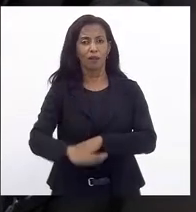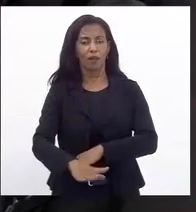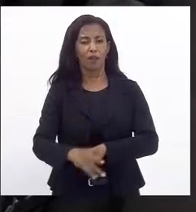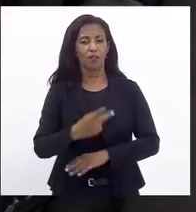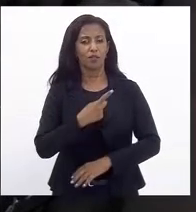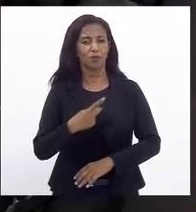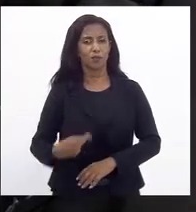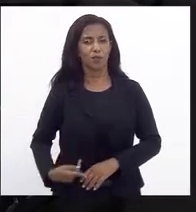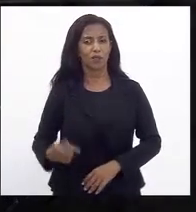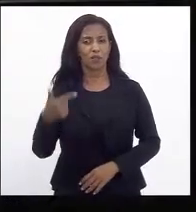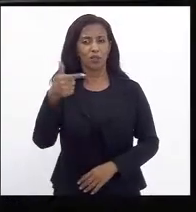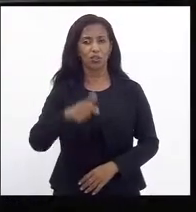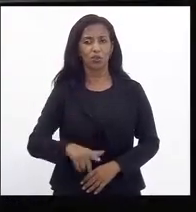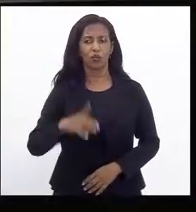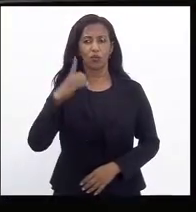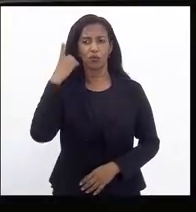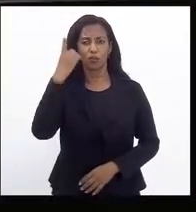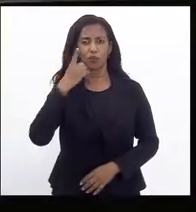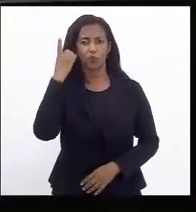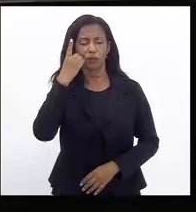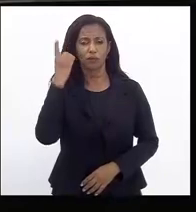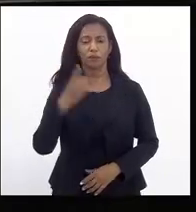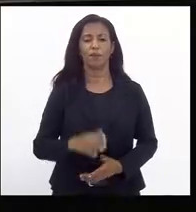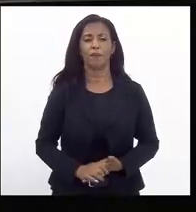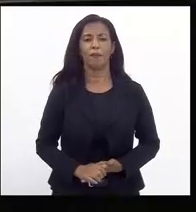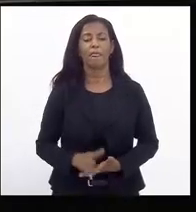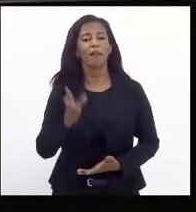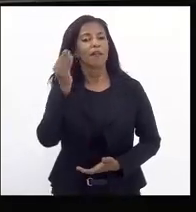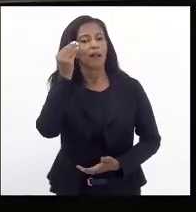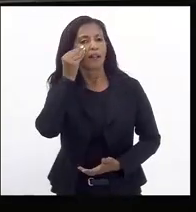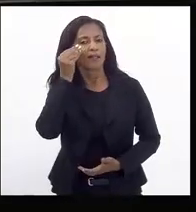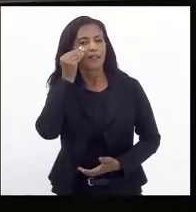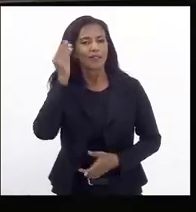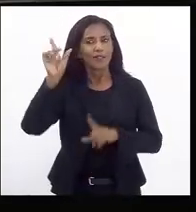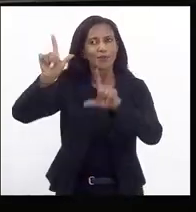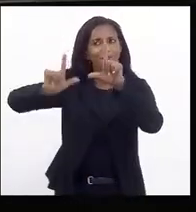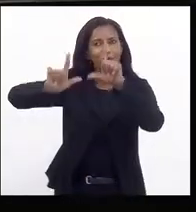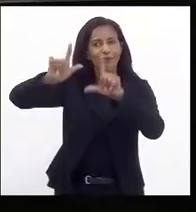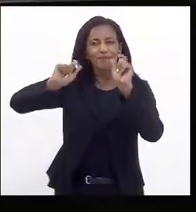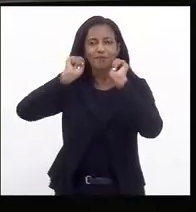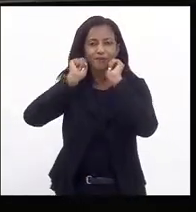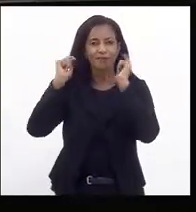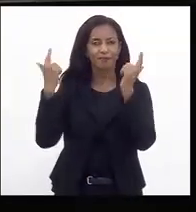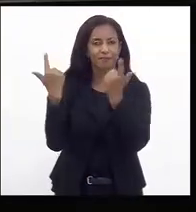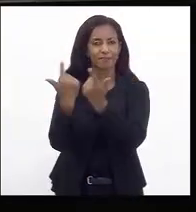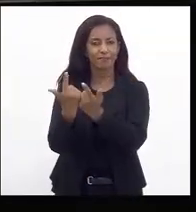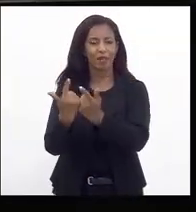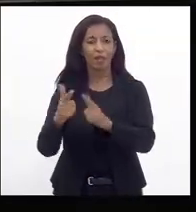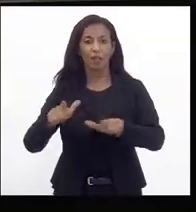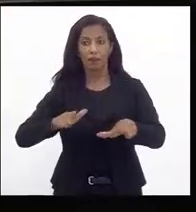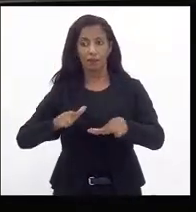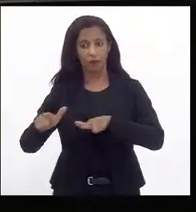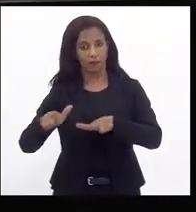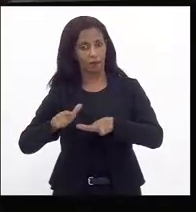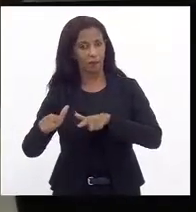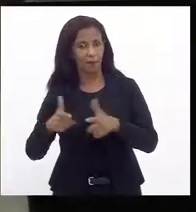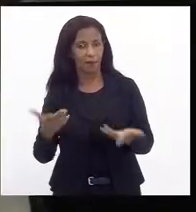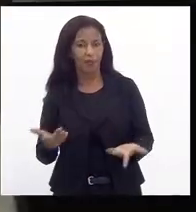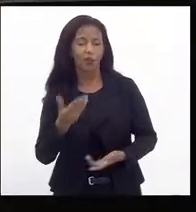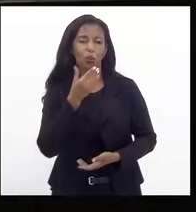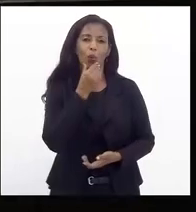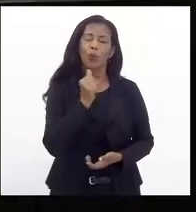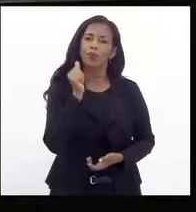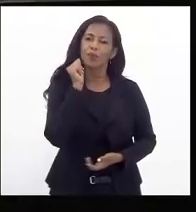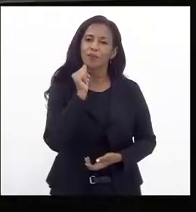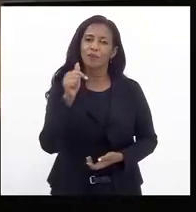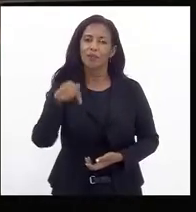tarde mais uma vez deputados e deputadas quem nos assiste pela TV alerj servidores e